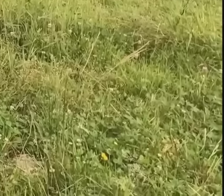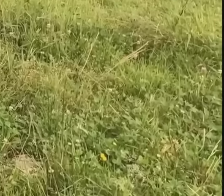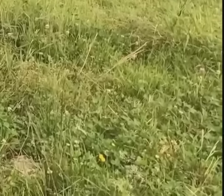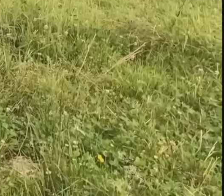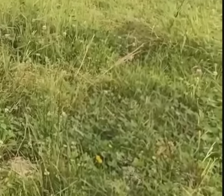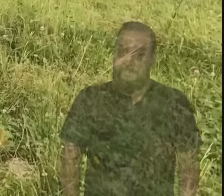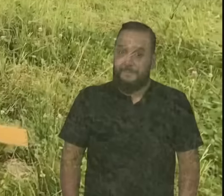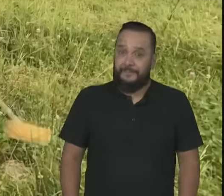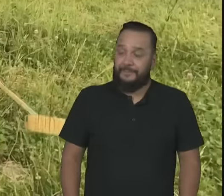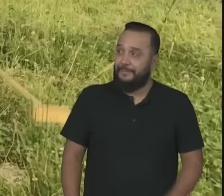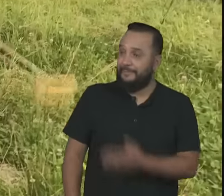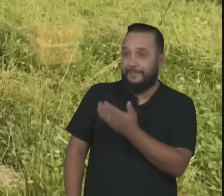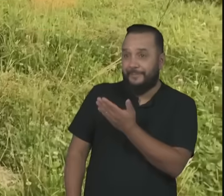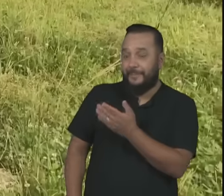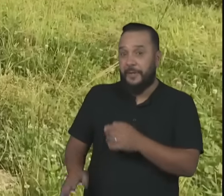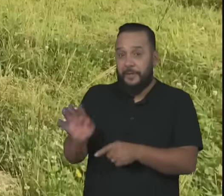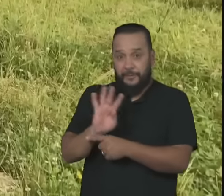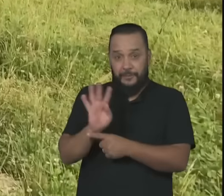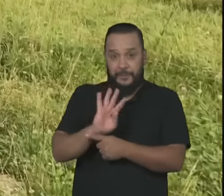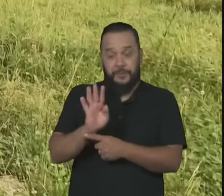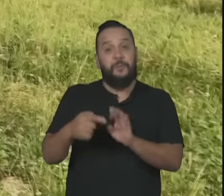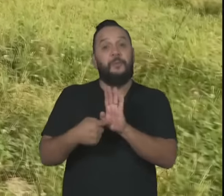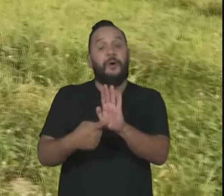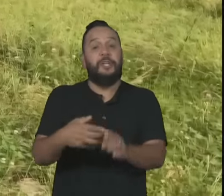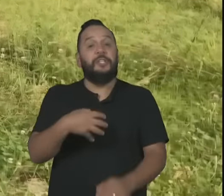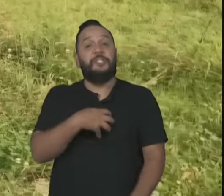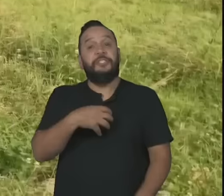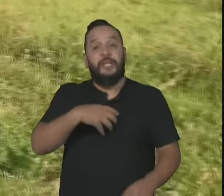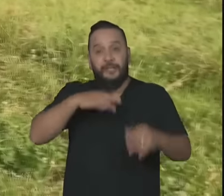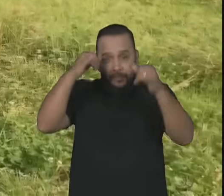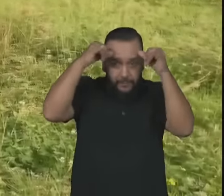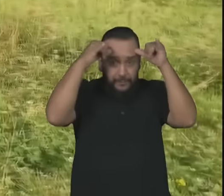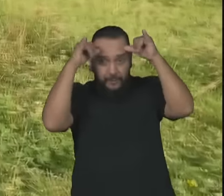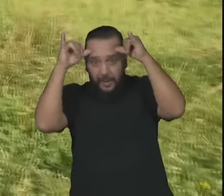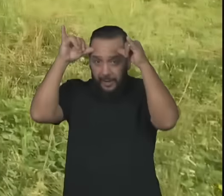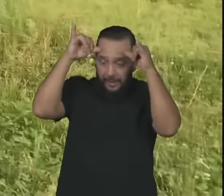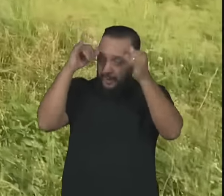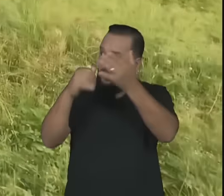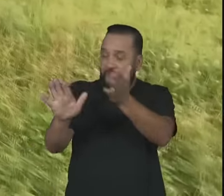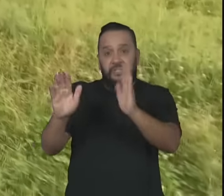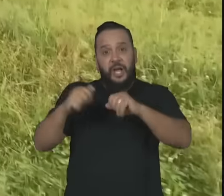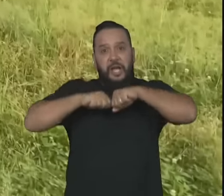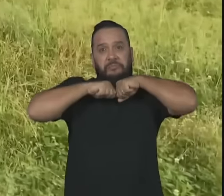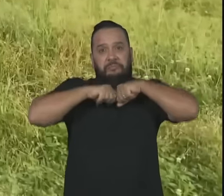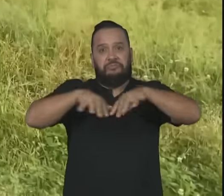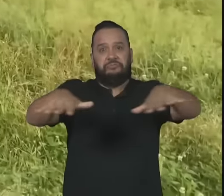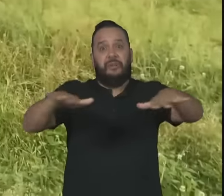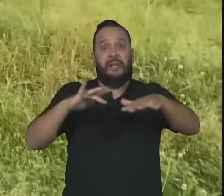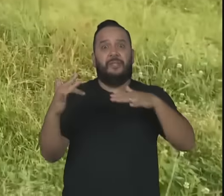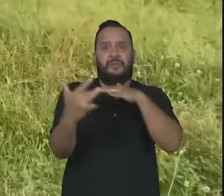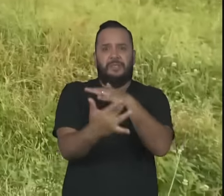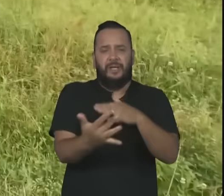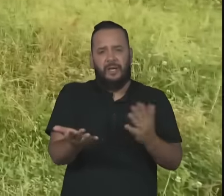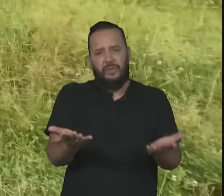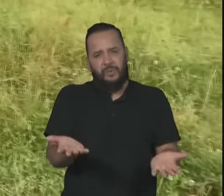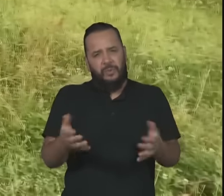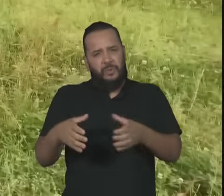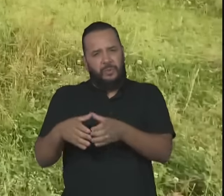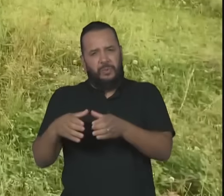O vídeo do comportamento inusitado de uma vaca se espalha pelas redes sociais e pode mudar o que os cientistas